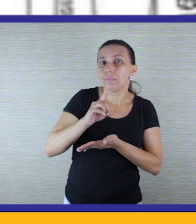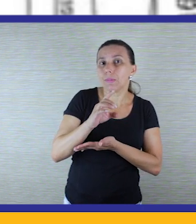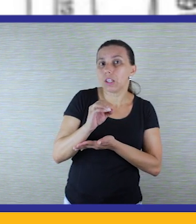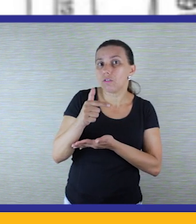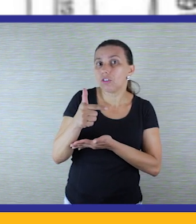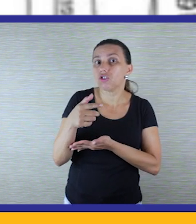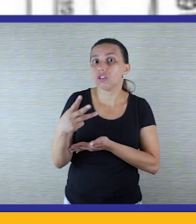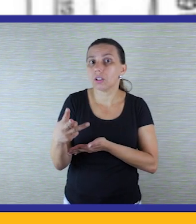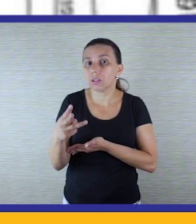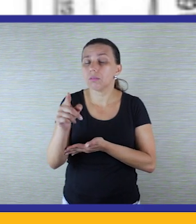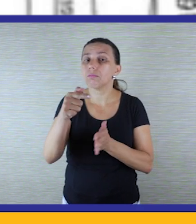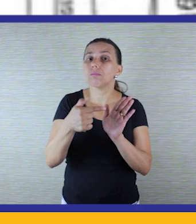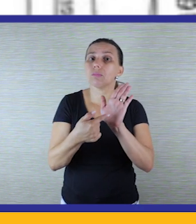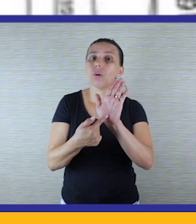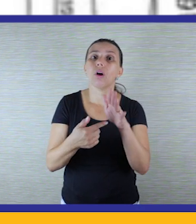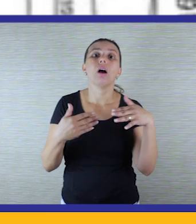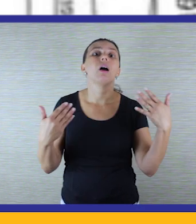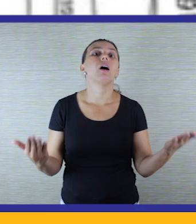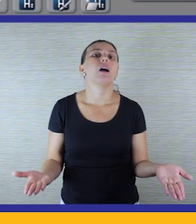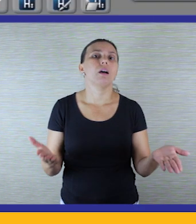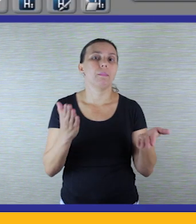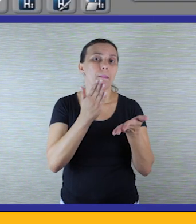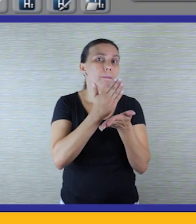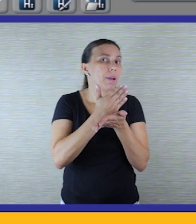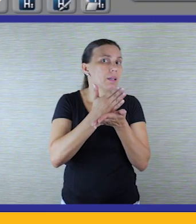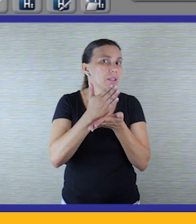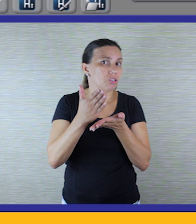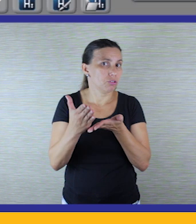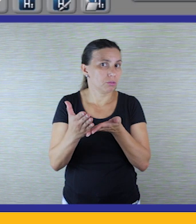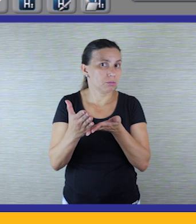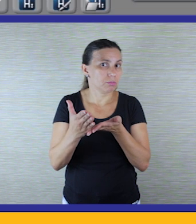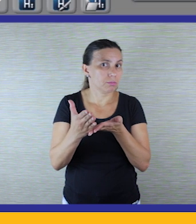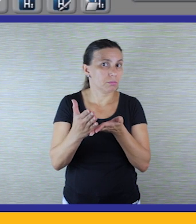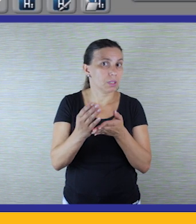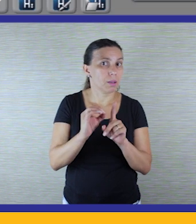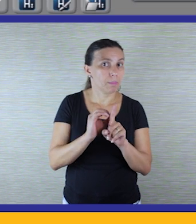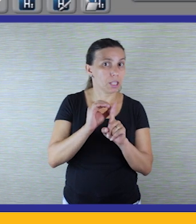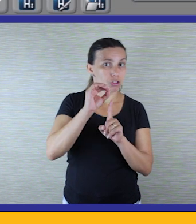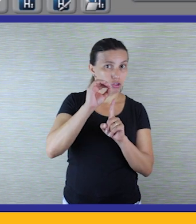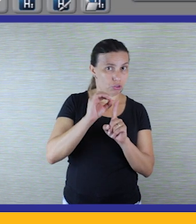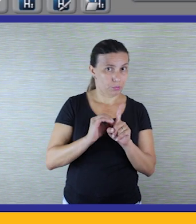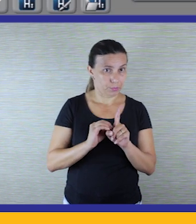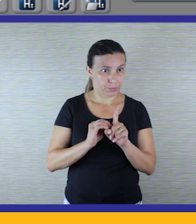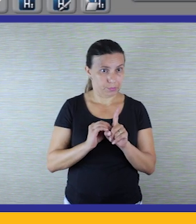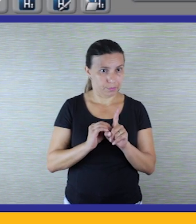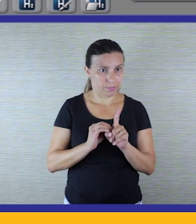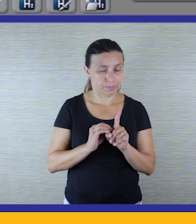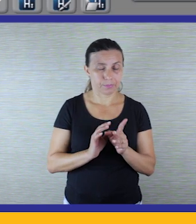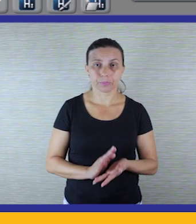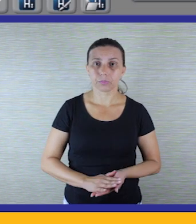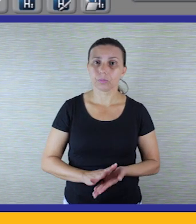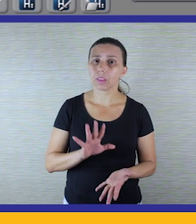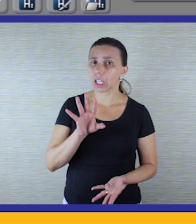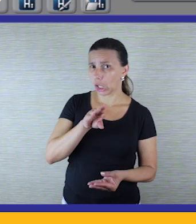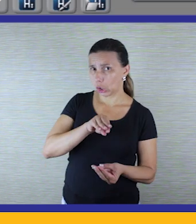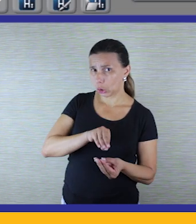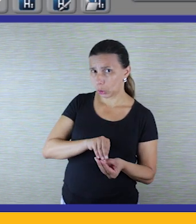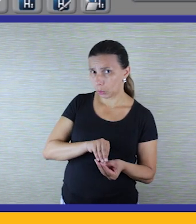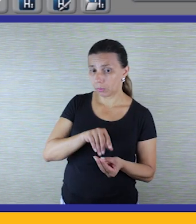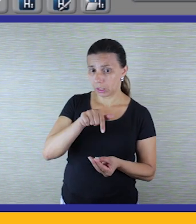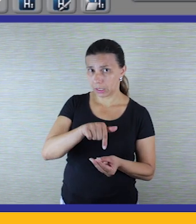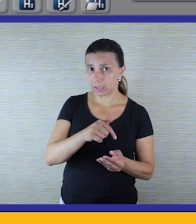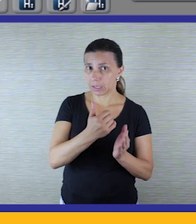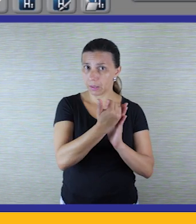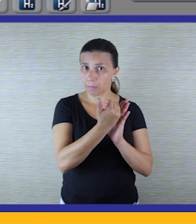informa quantas partes tem o valor que ele está medindo. Em resumo, nosso programa lerá qual é o valor